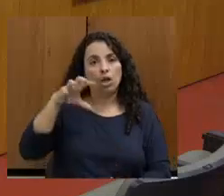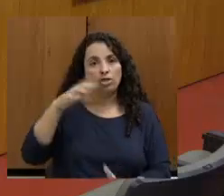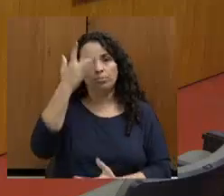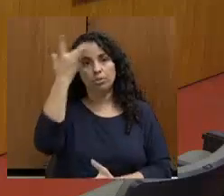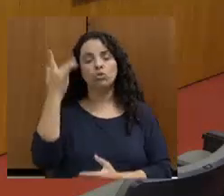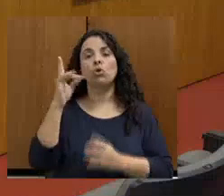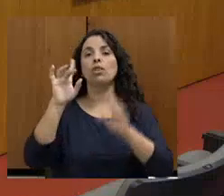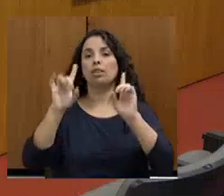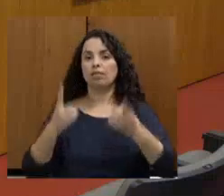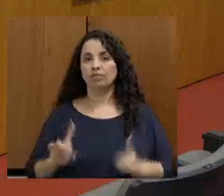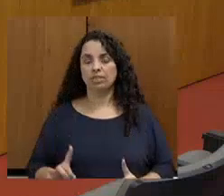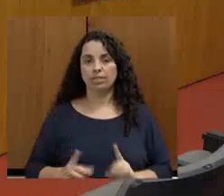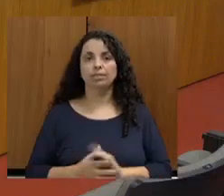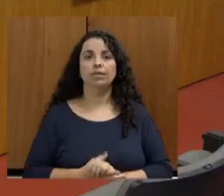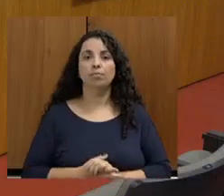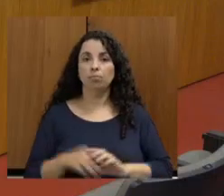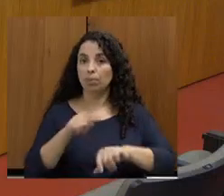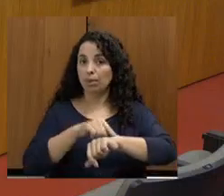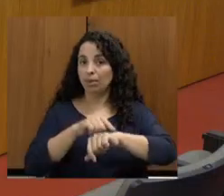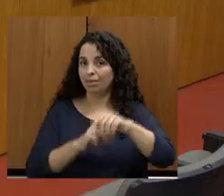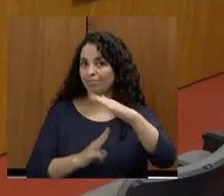Três minutos, doutor Estevam.